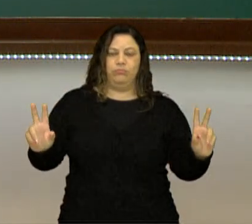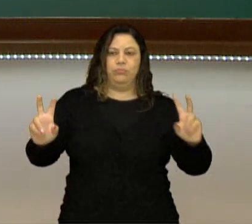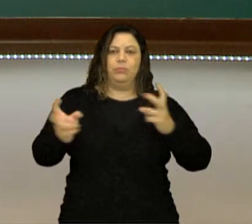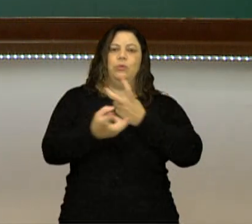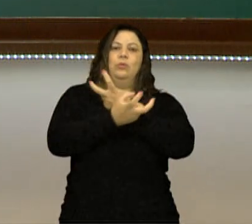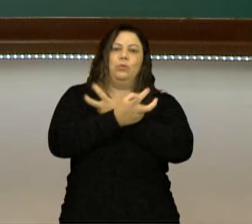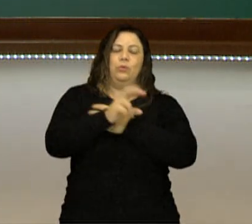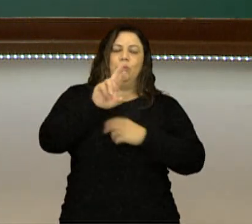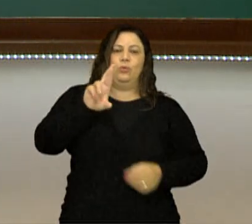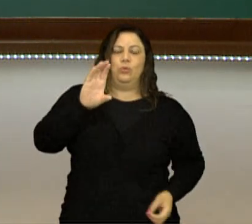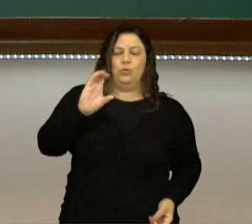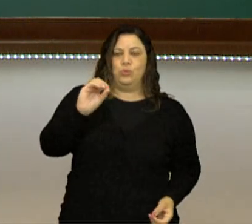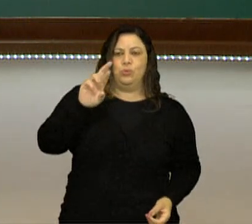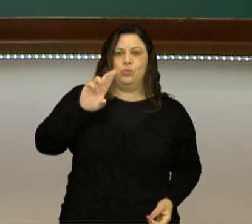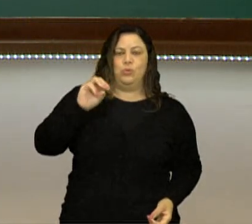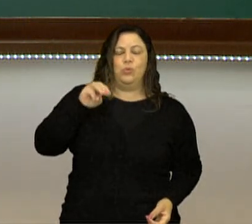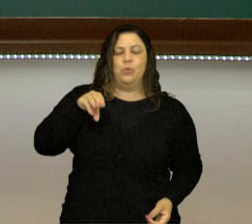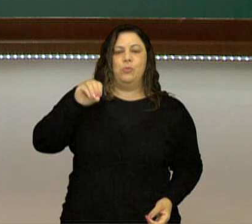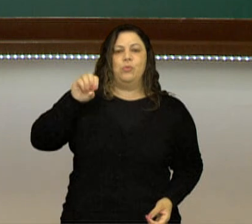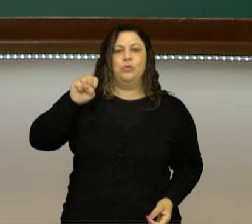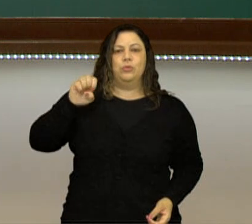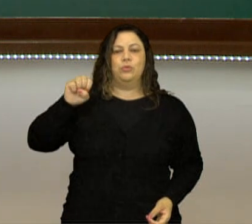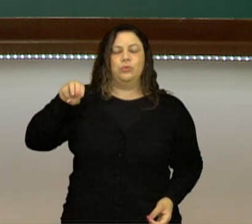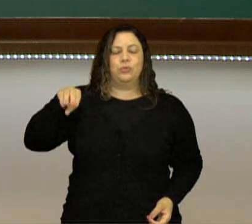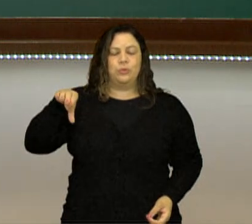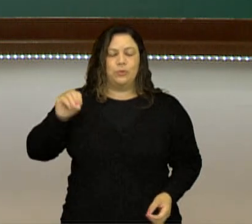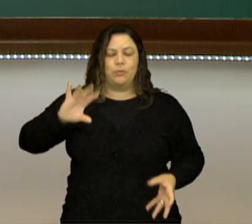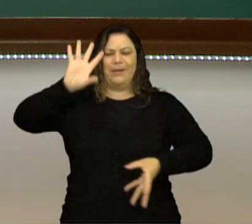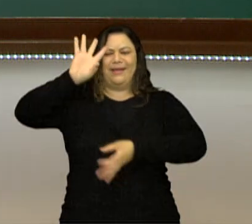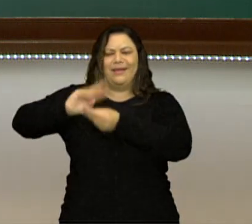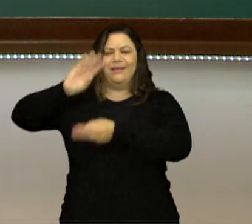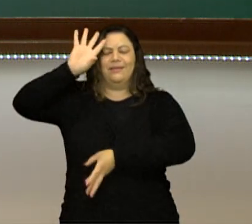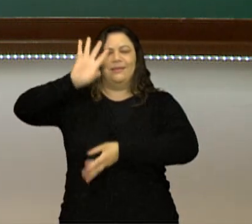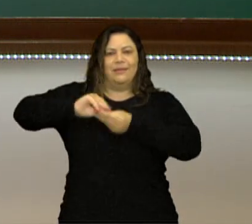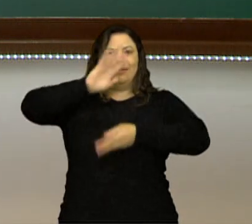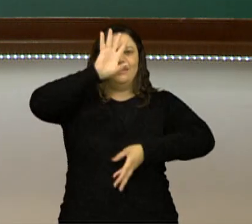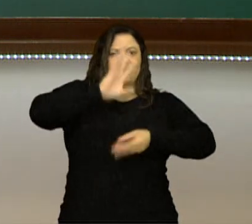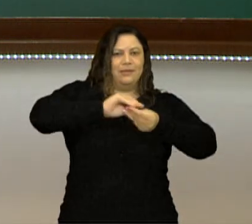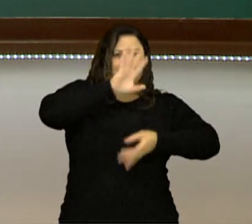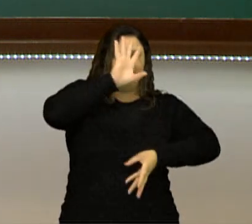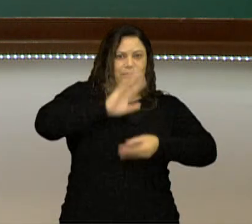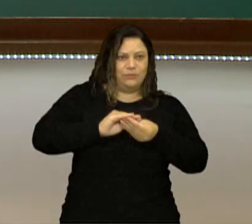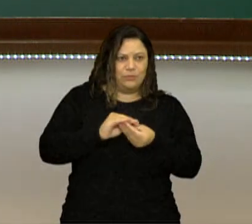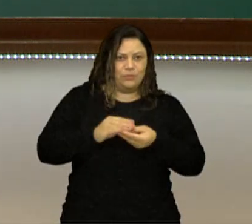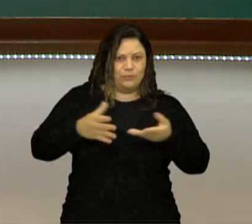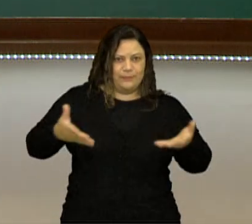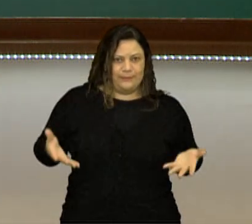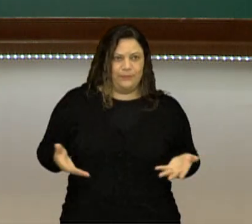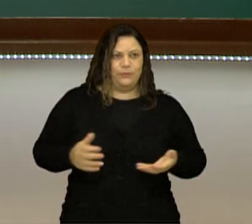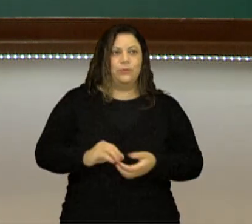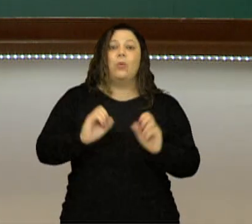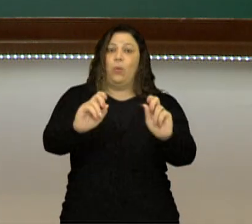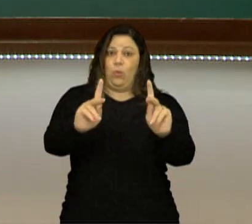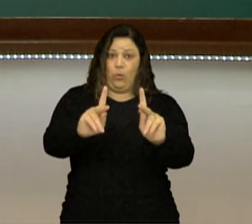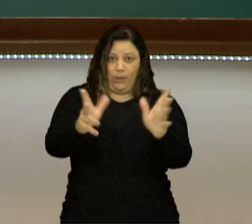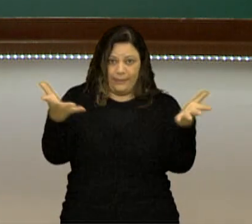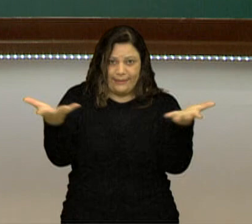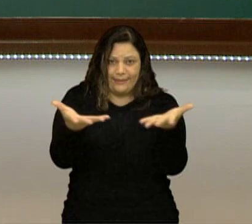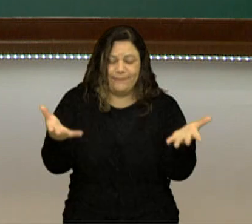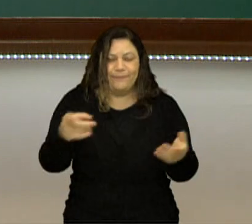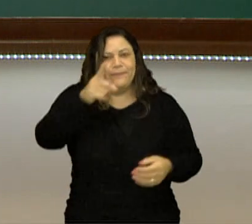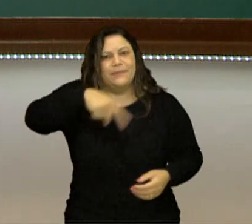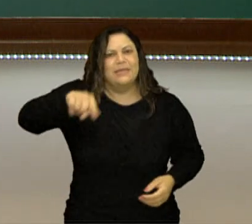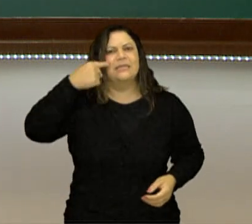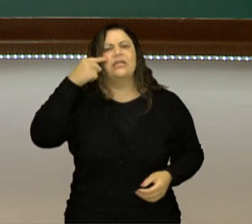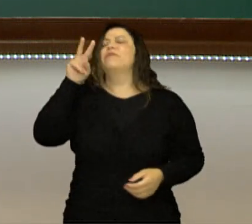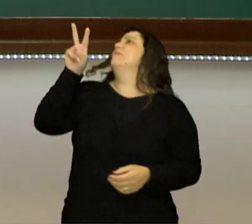reducional, o número de cromossomos é reduzido à metade. Basicamente aquilo ali que eu expliquei para vocês agora ali. Ok. Você já ouviu falar